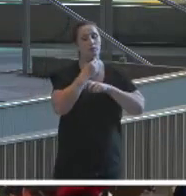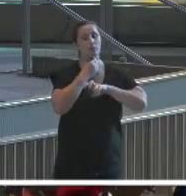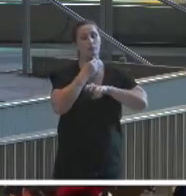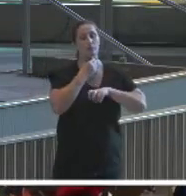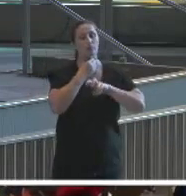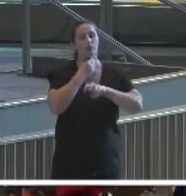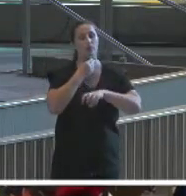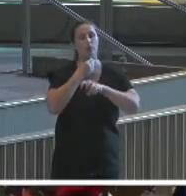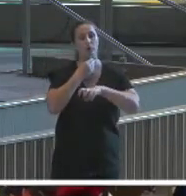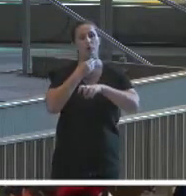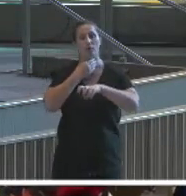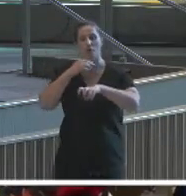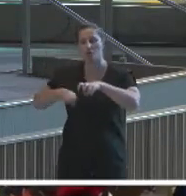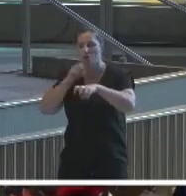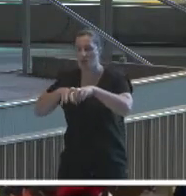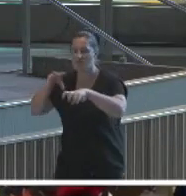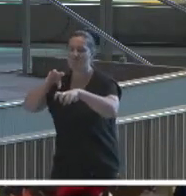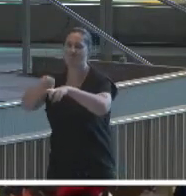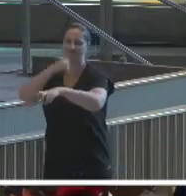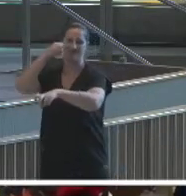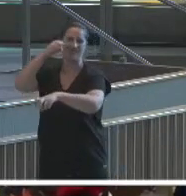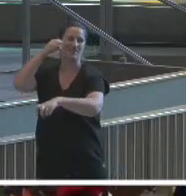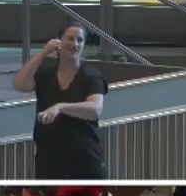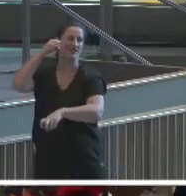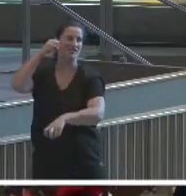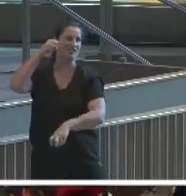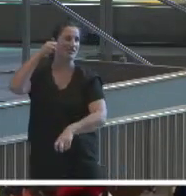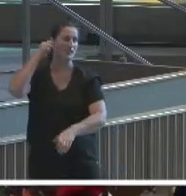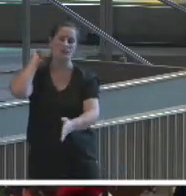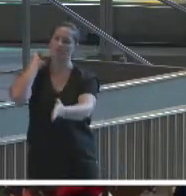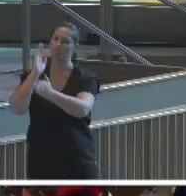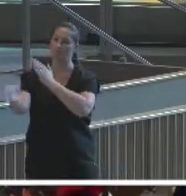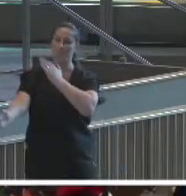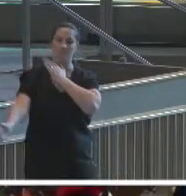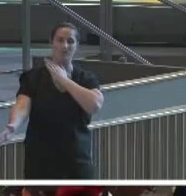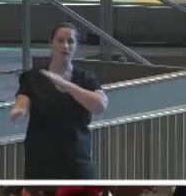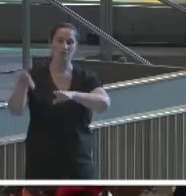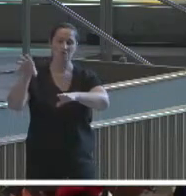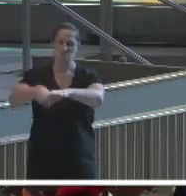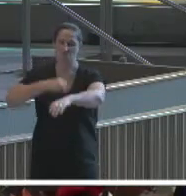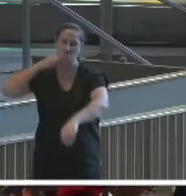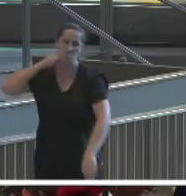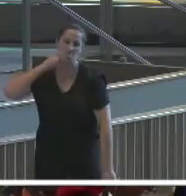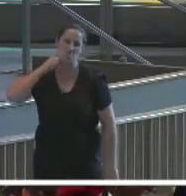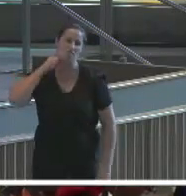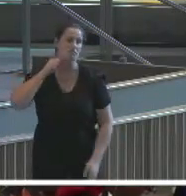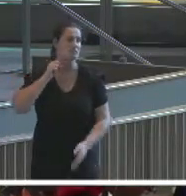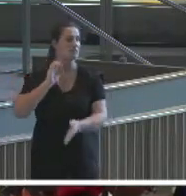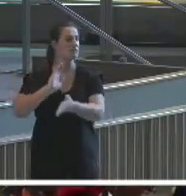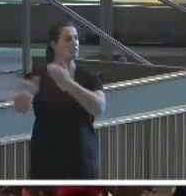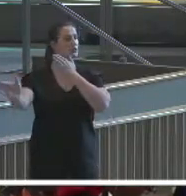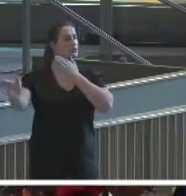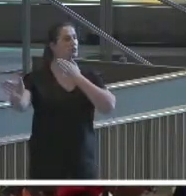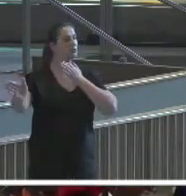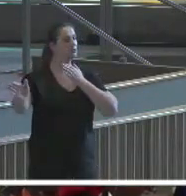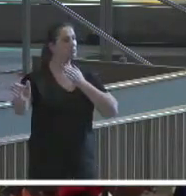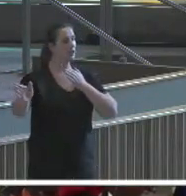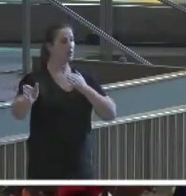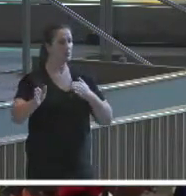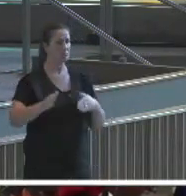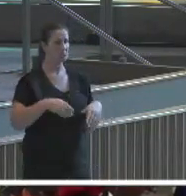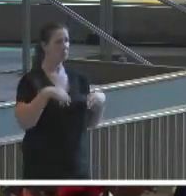então correndo veio, passou a mão na corrente dela, puxou e saiu correndo. Gente, era